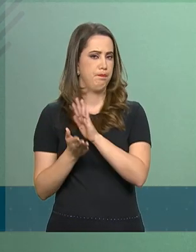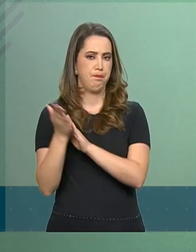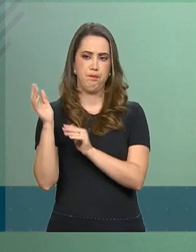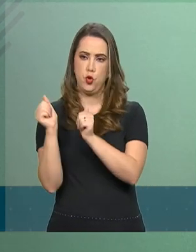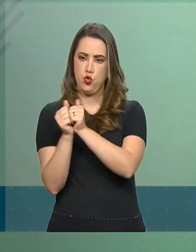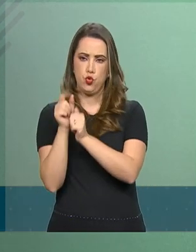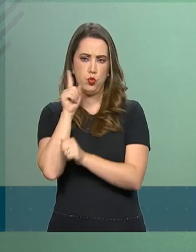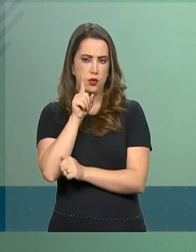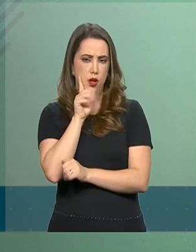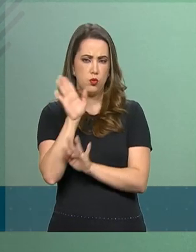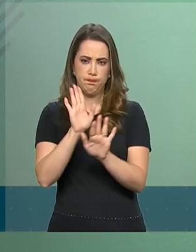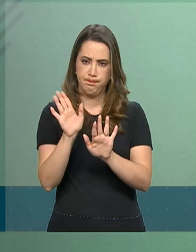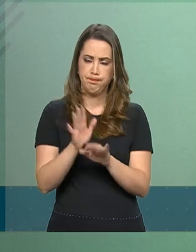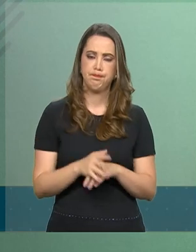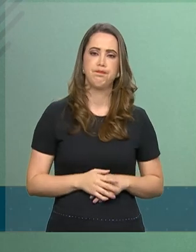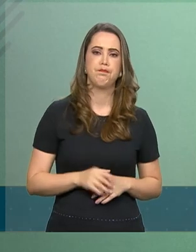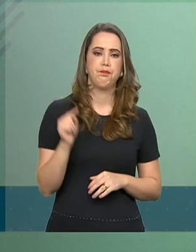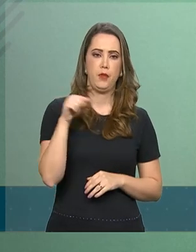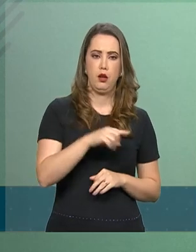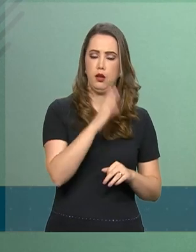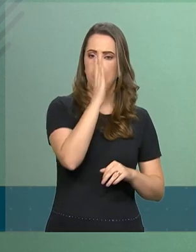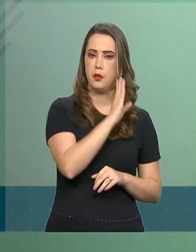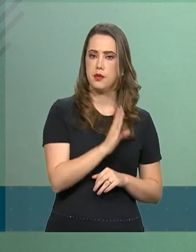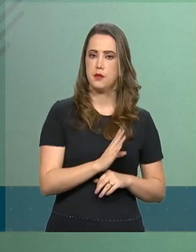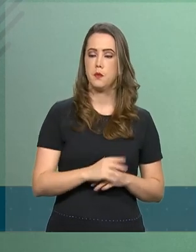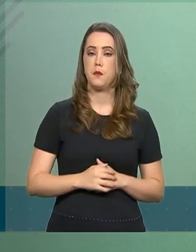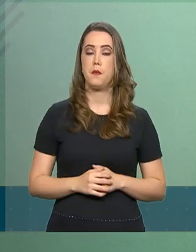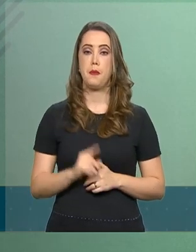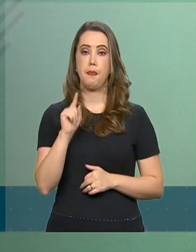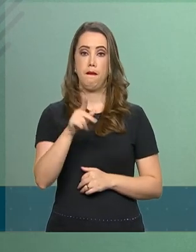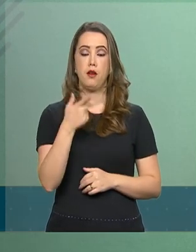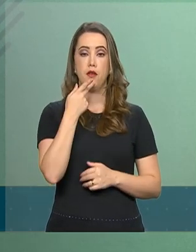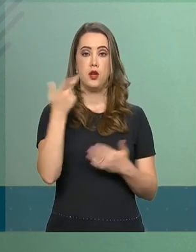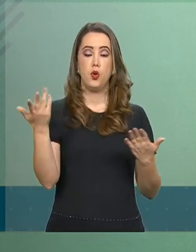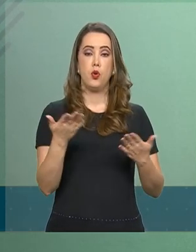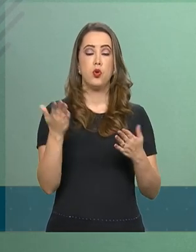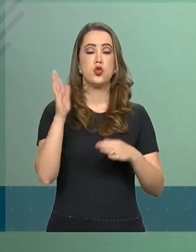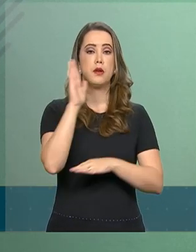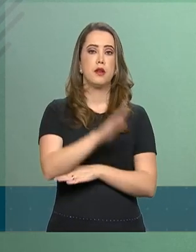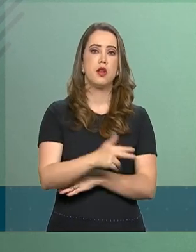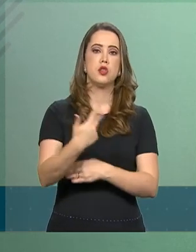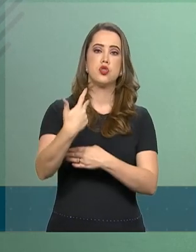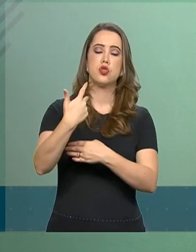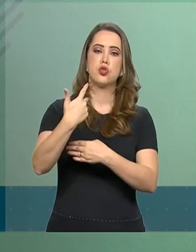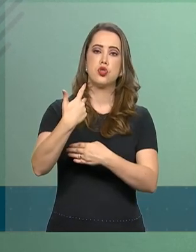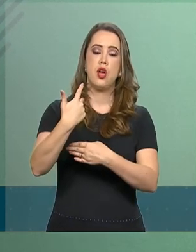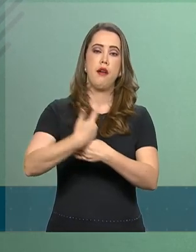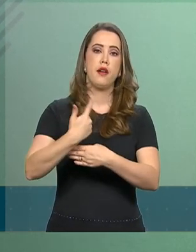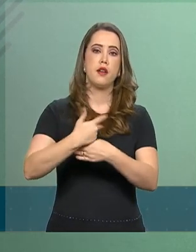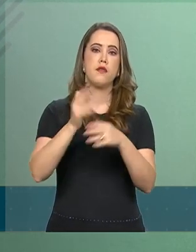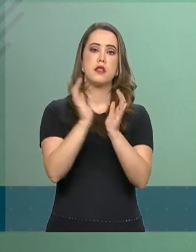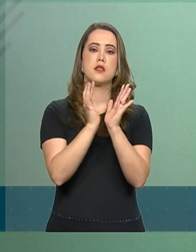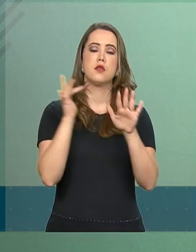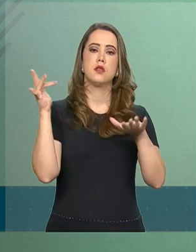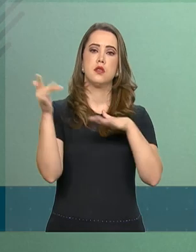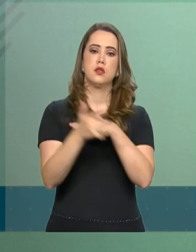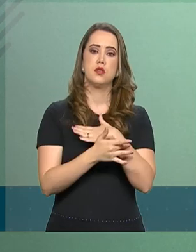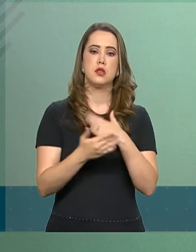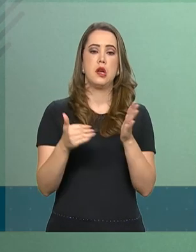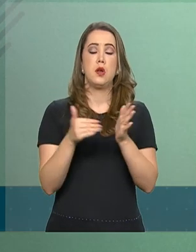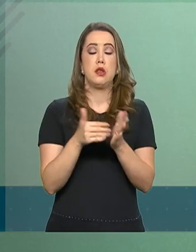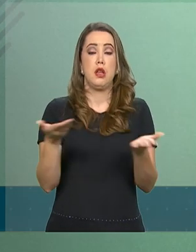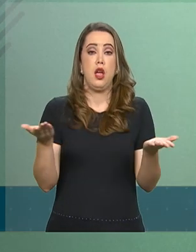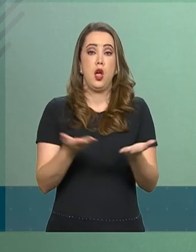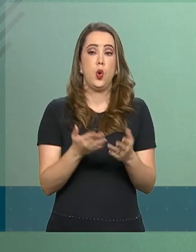com relação à gravação em rede social hoje à tarde até esta última